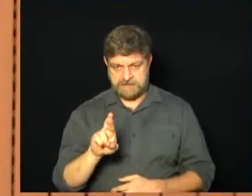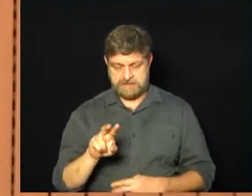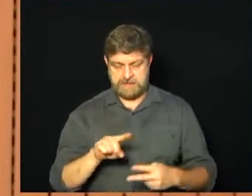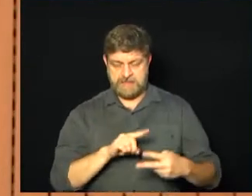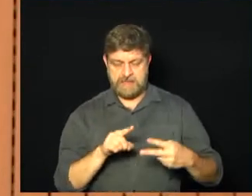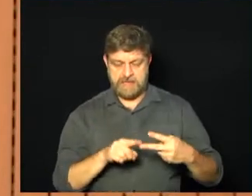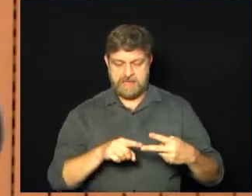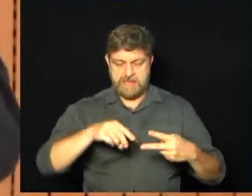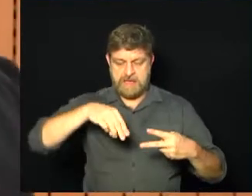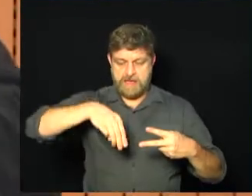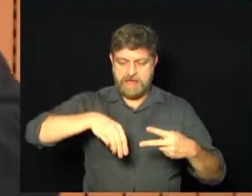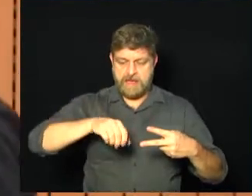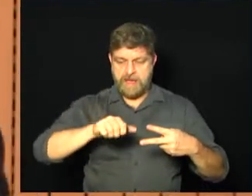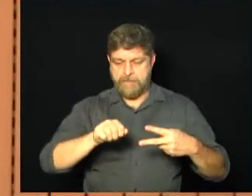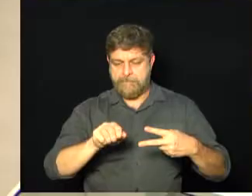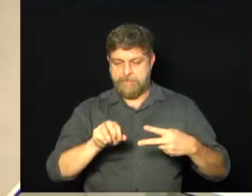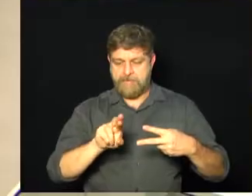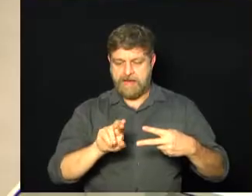Gabetta.